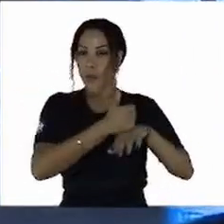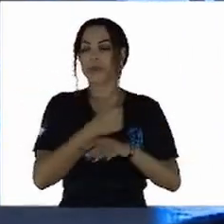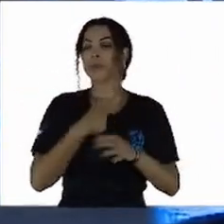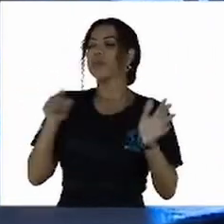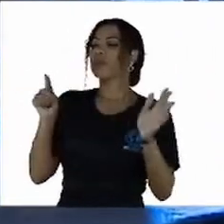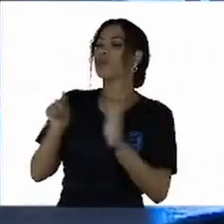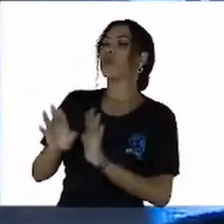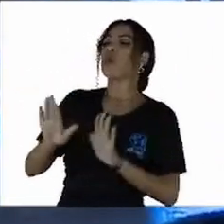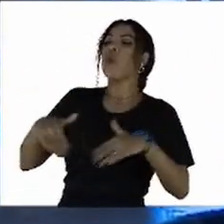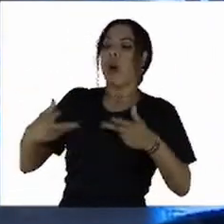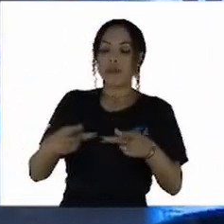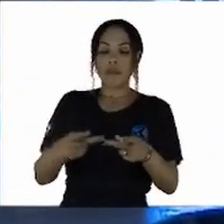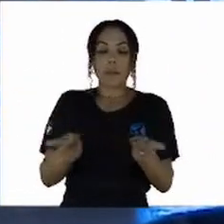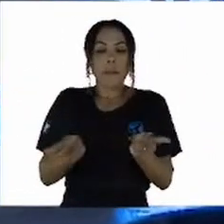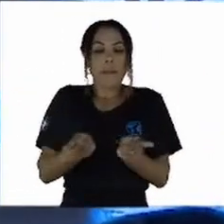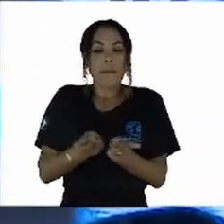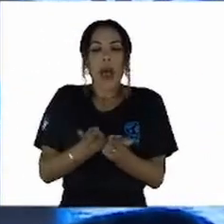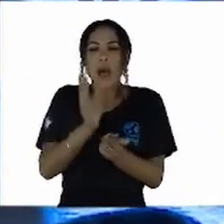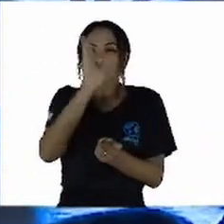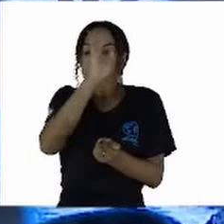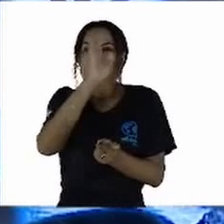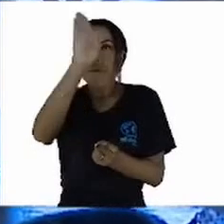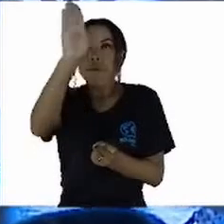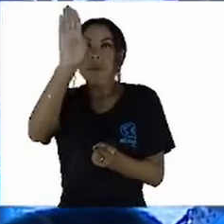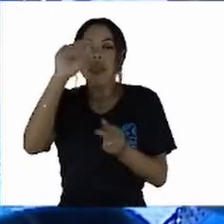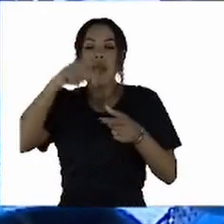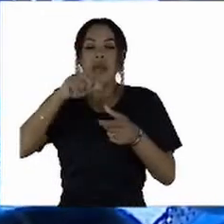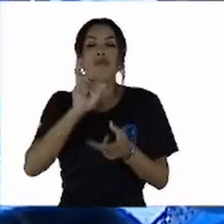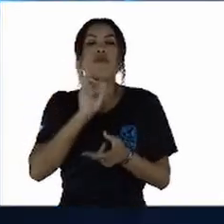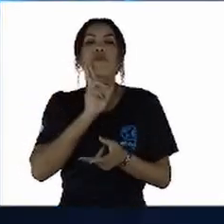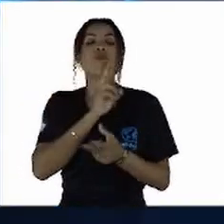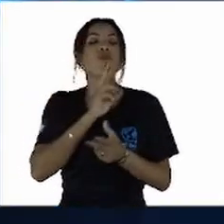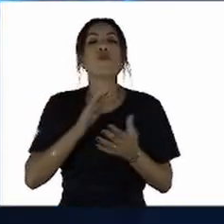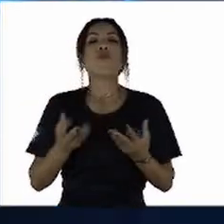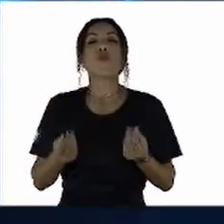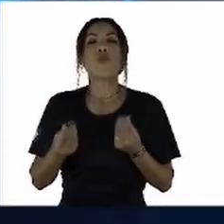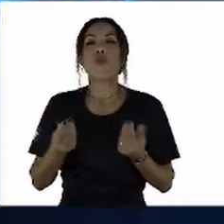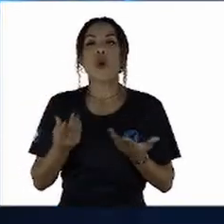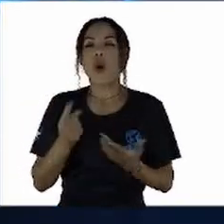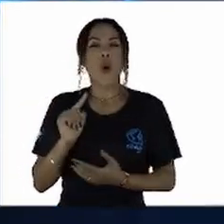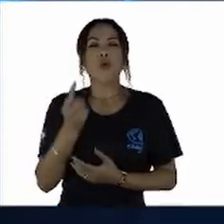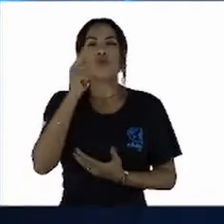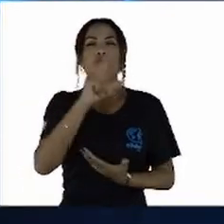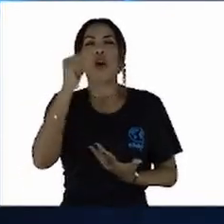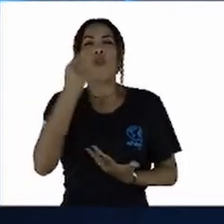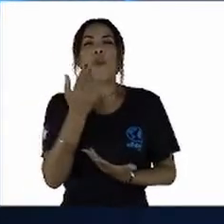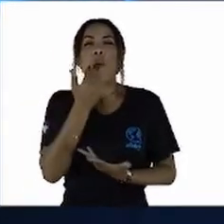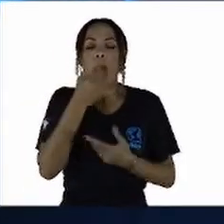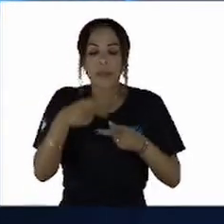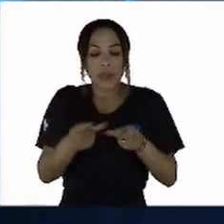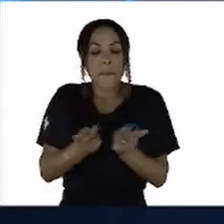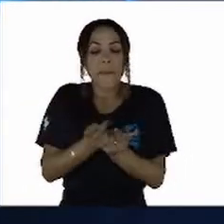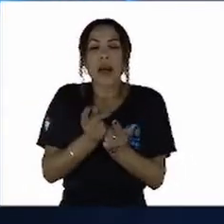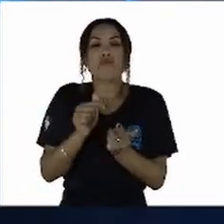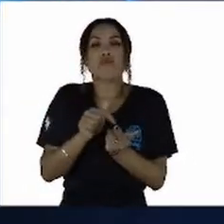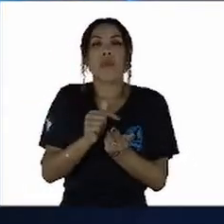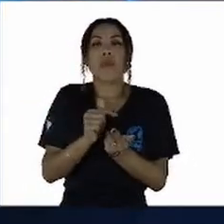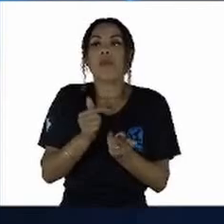Qual vai ser o prato principal do nosso restaurante? Um prato, a partir de